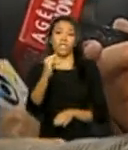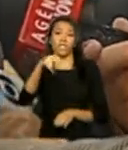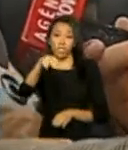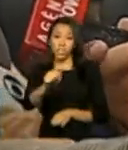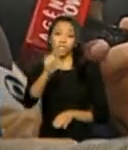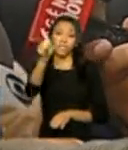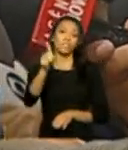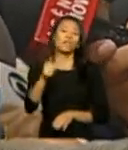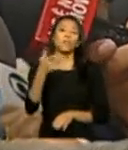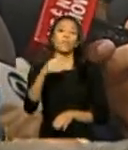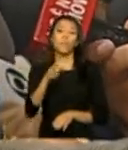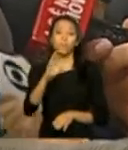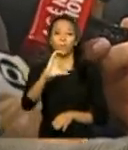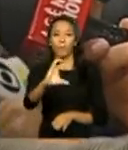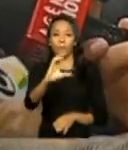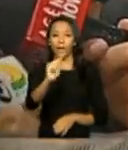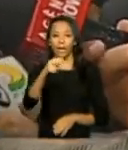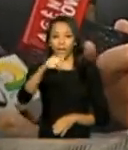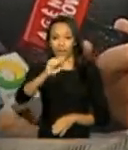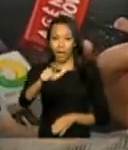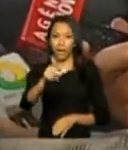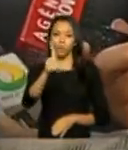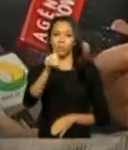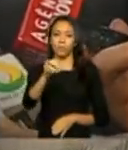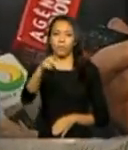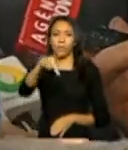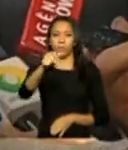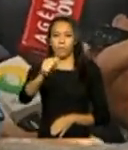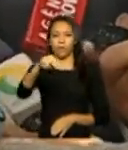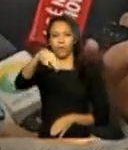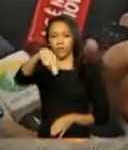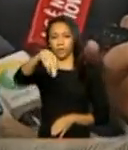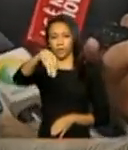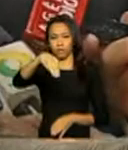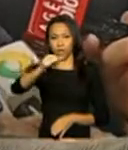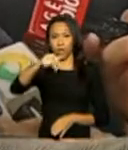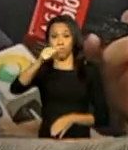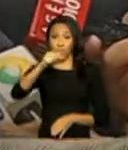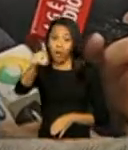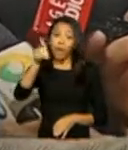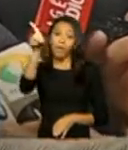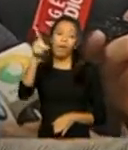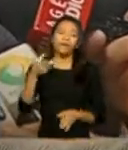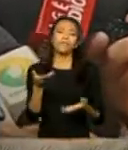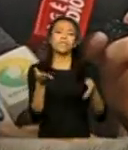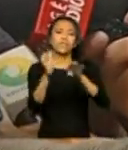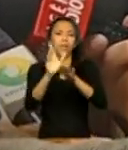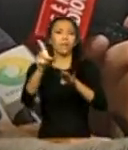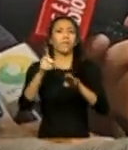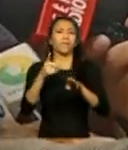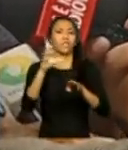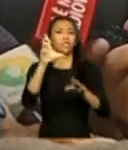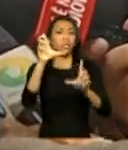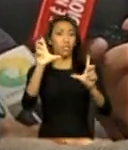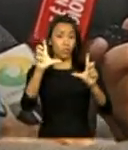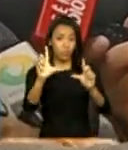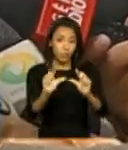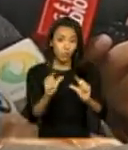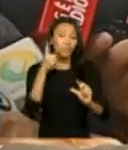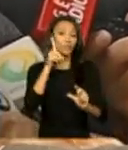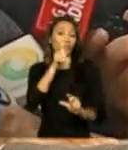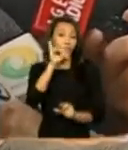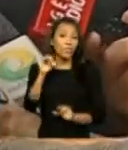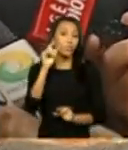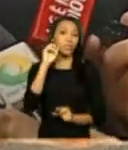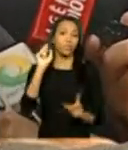Panamá, que está sendo duplicado, e que a nossa produção saindo por Belém e por Itaqui vai ter os dias diminuídos nas viagens de navio.